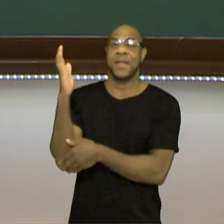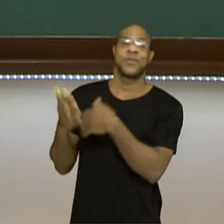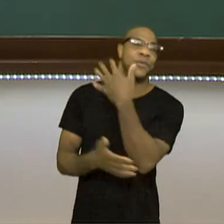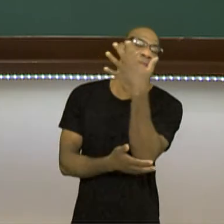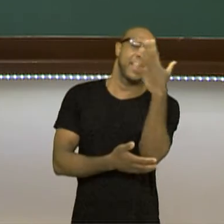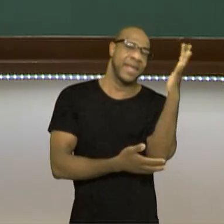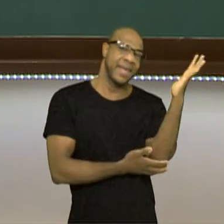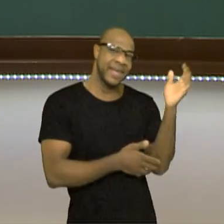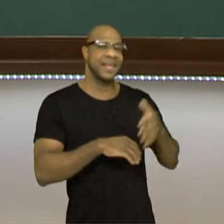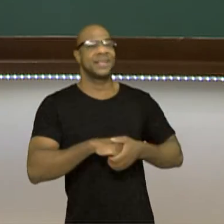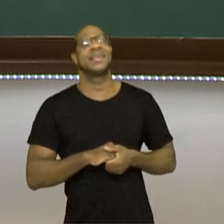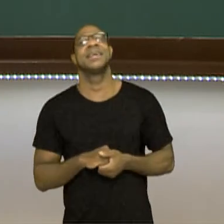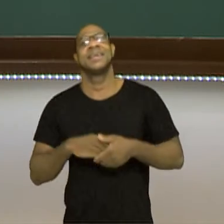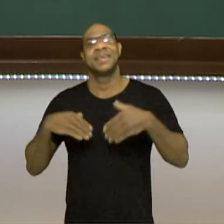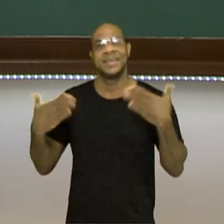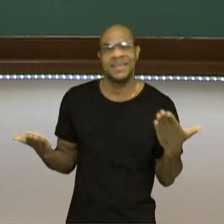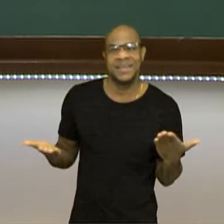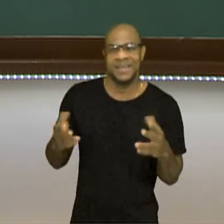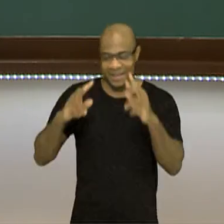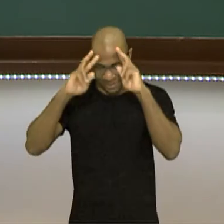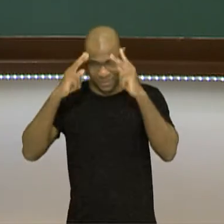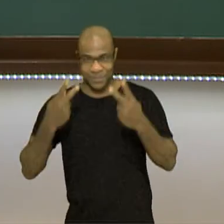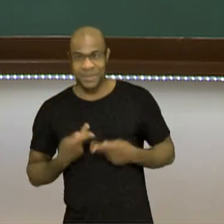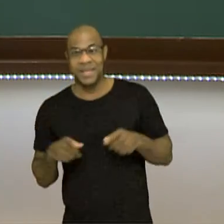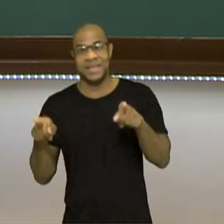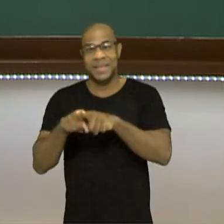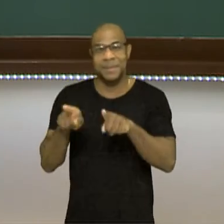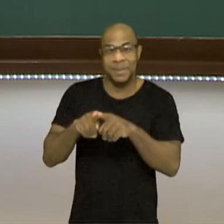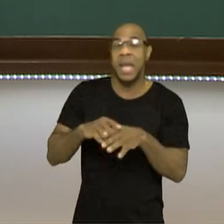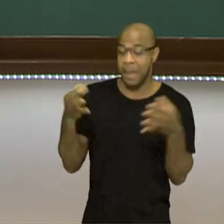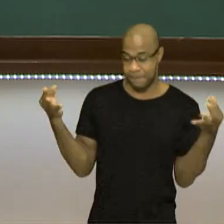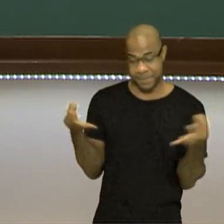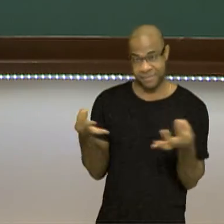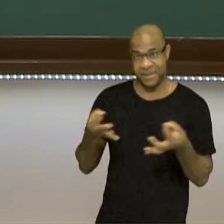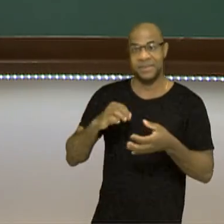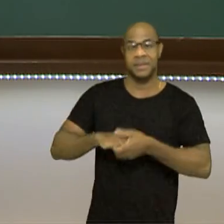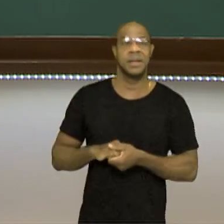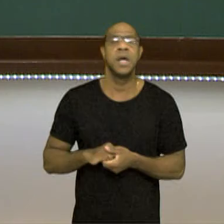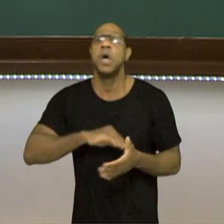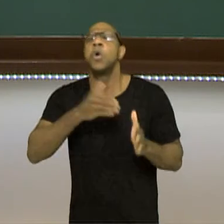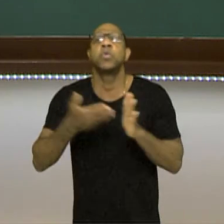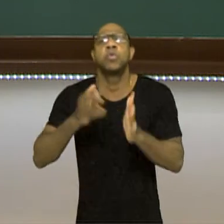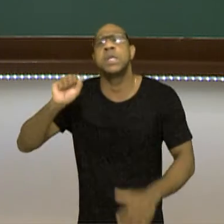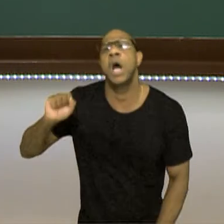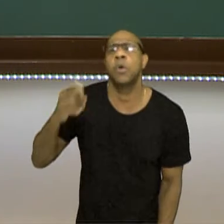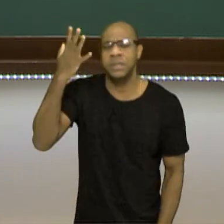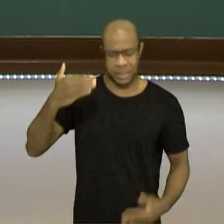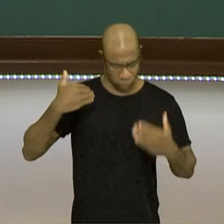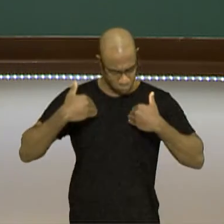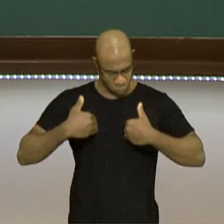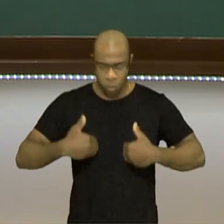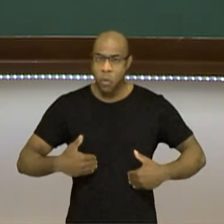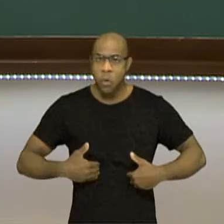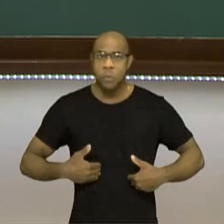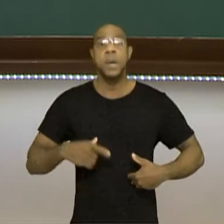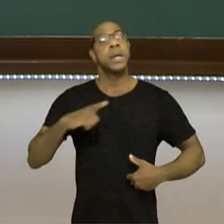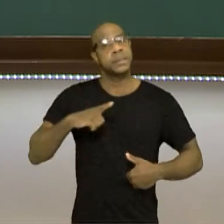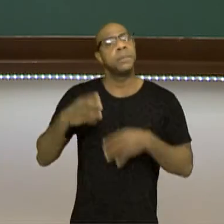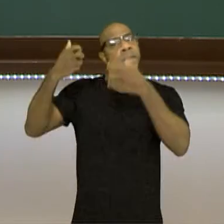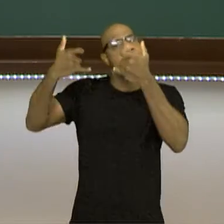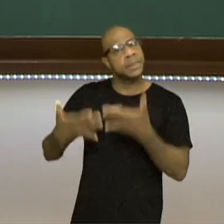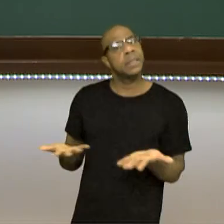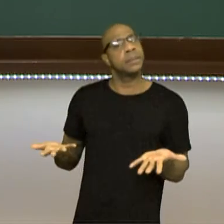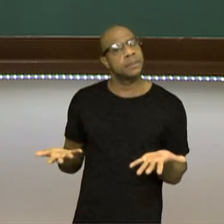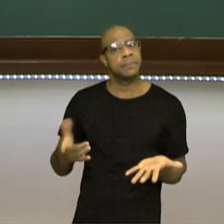natureza como um todo, mas a natureza humana também é muito perfeita. Tudo que acontece com o nosso corpo, gente, tem uma explicação